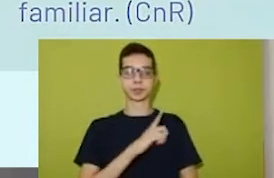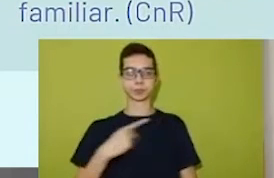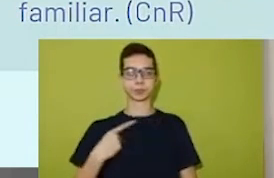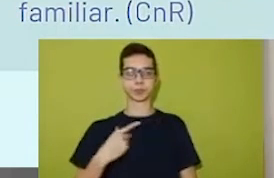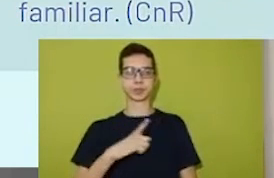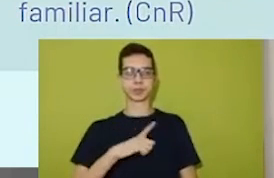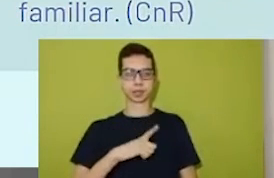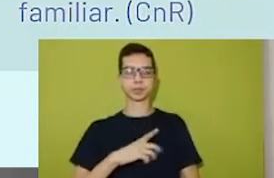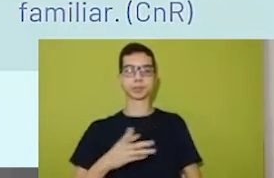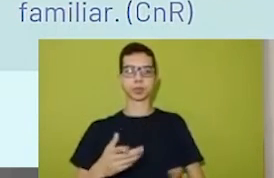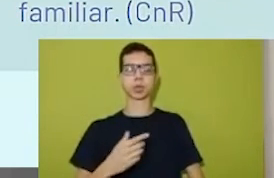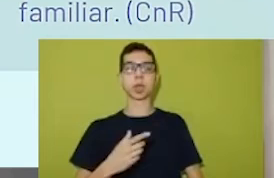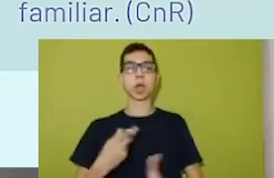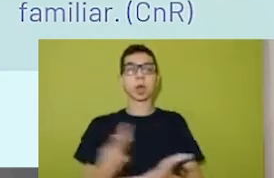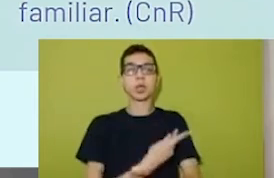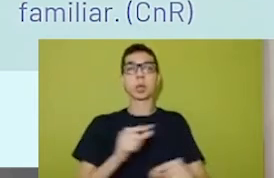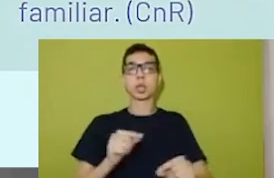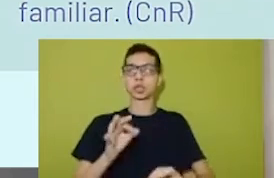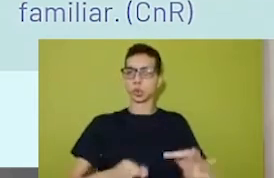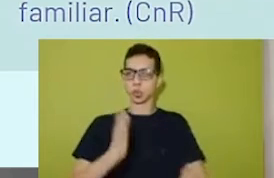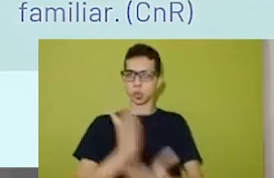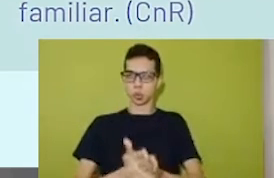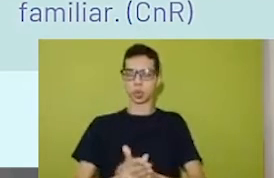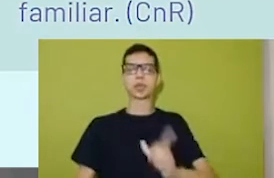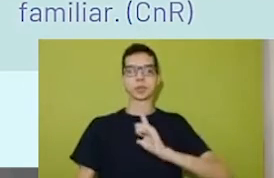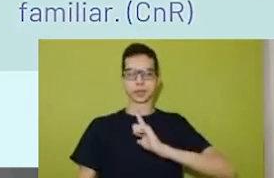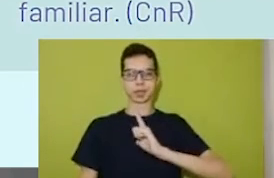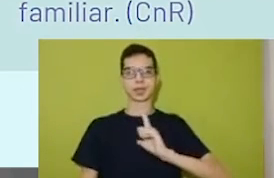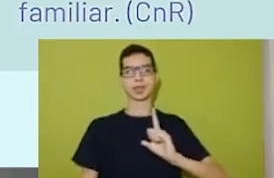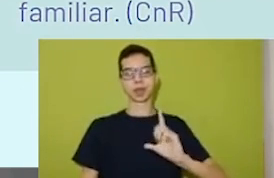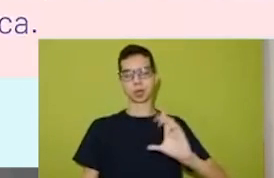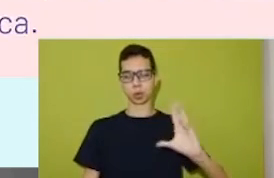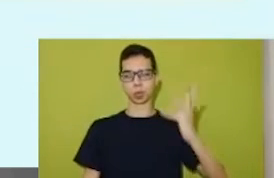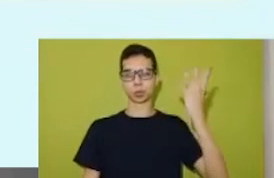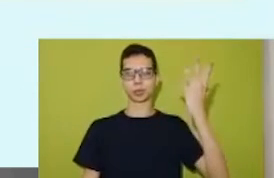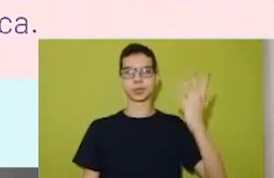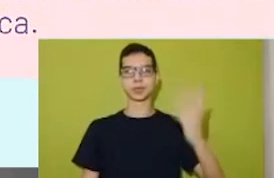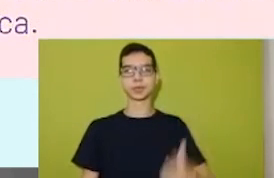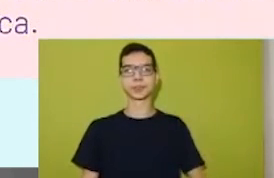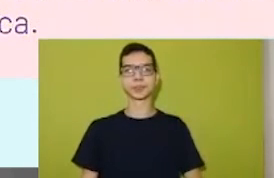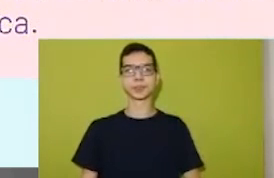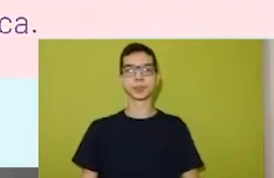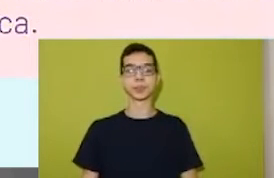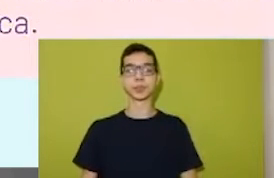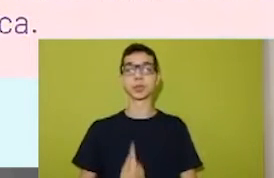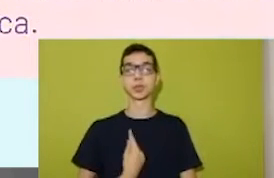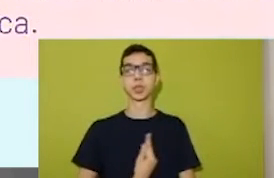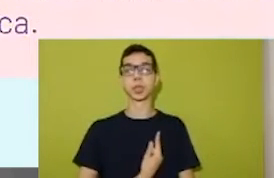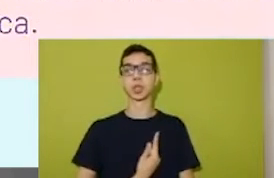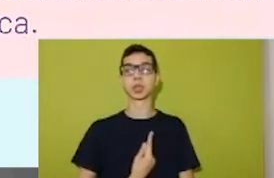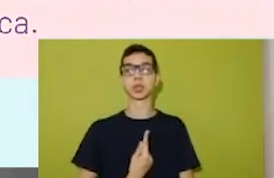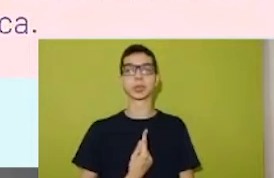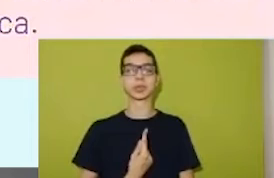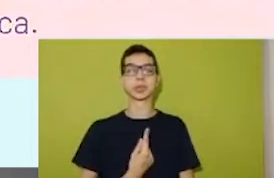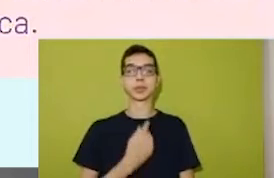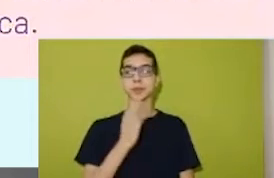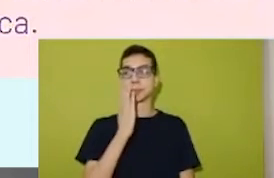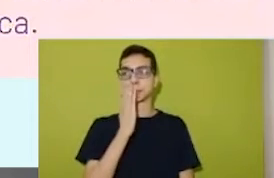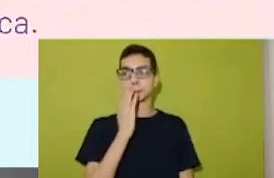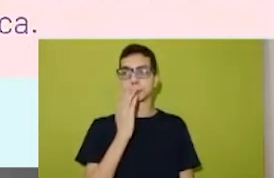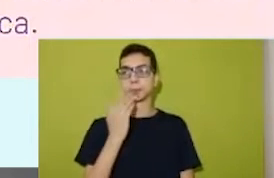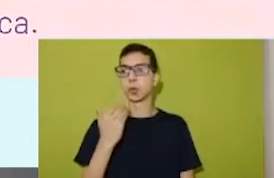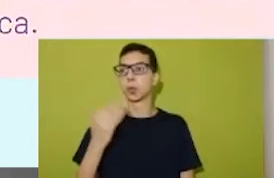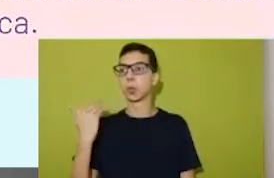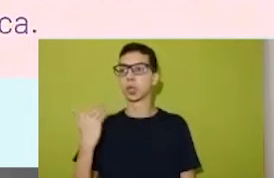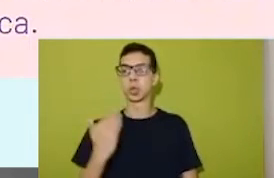que foi judicializado, né? E a gente não tem... Quando a gente foi conversar